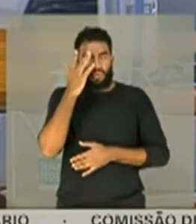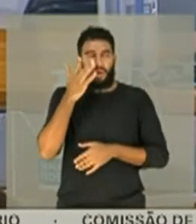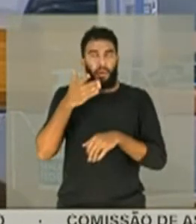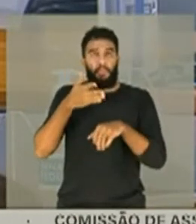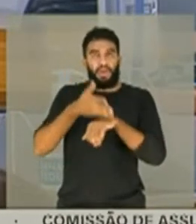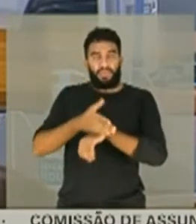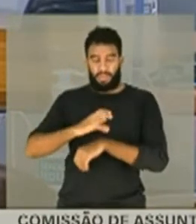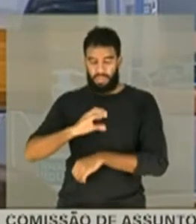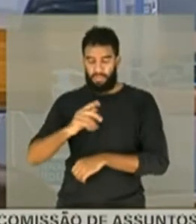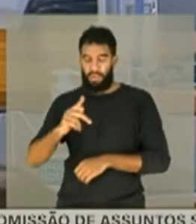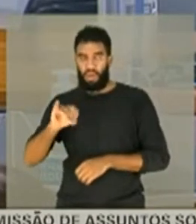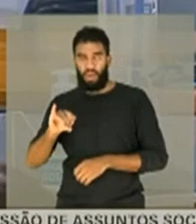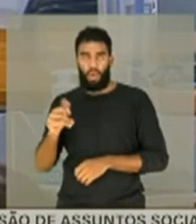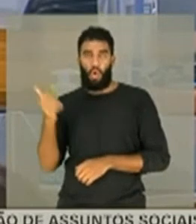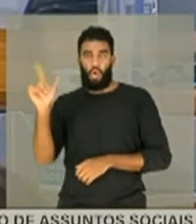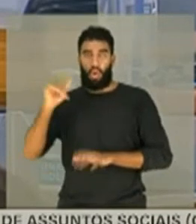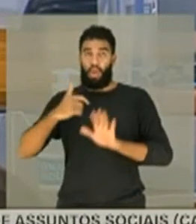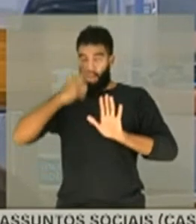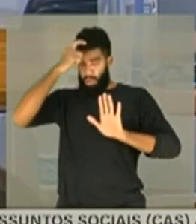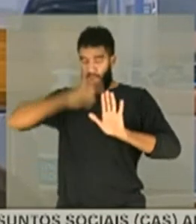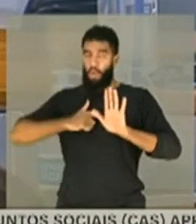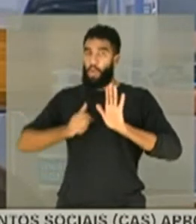outras CPIs, essa é a minha primeira.